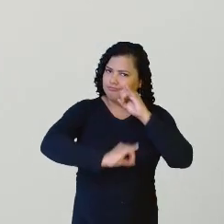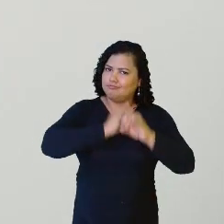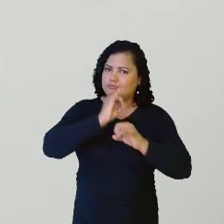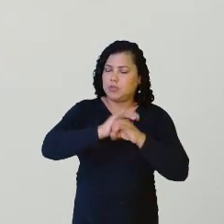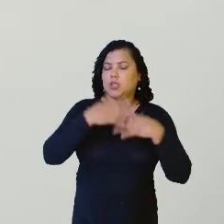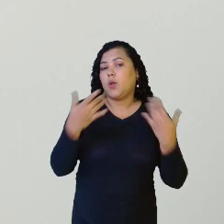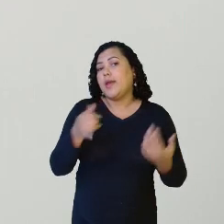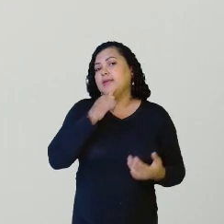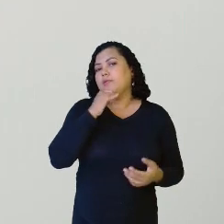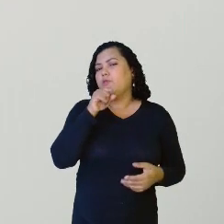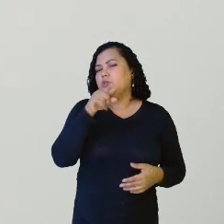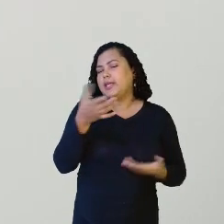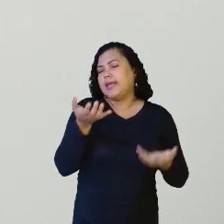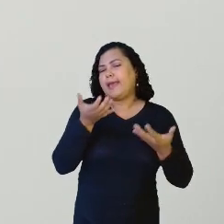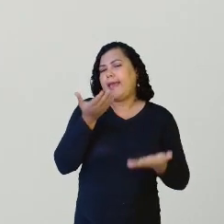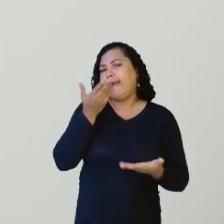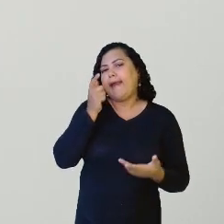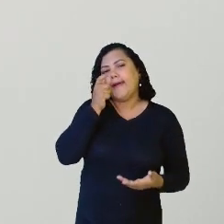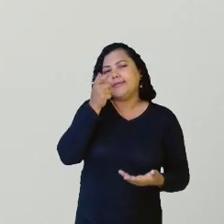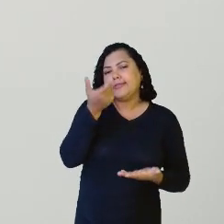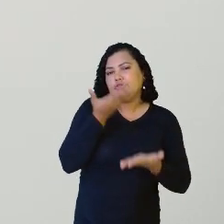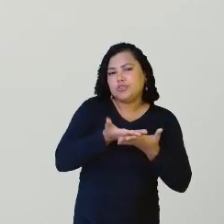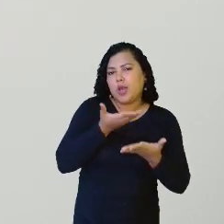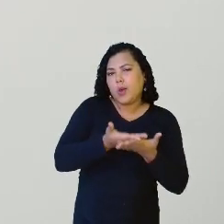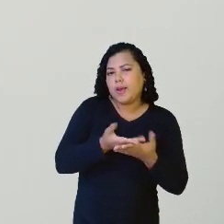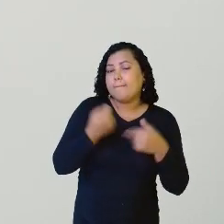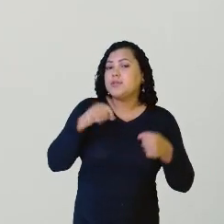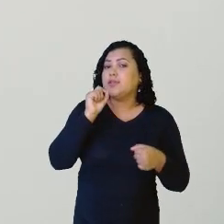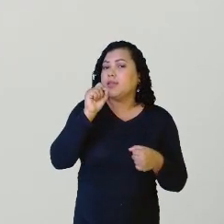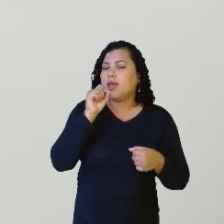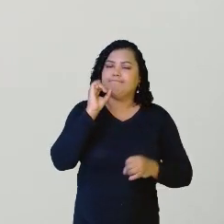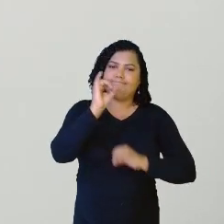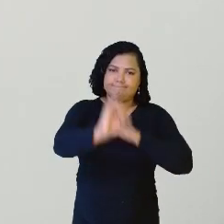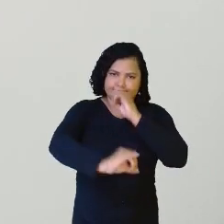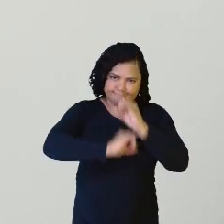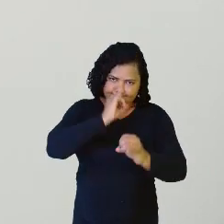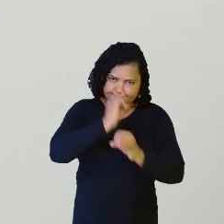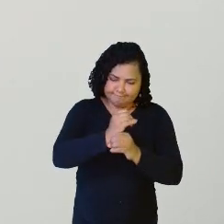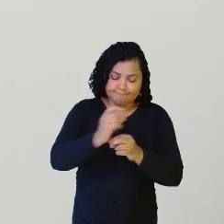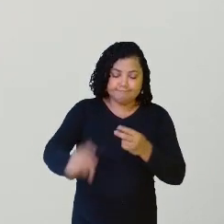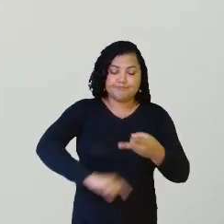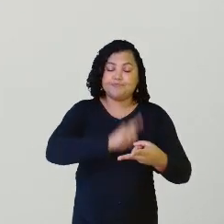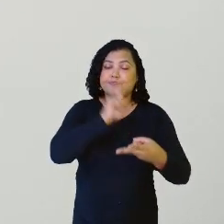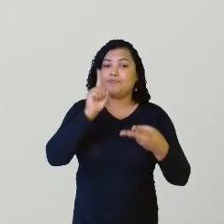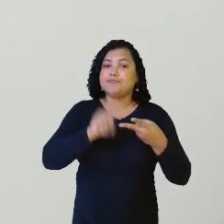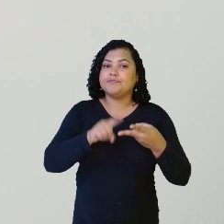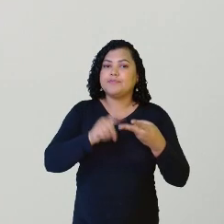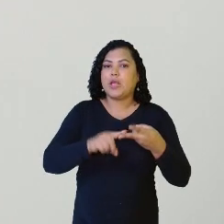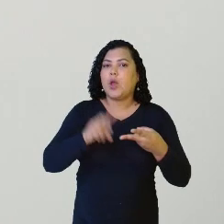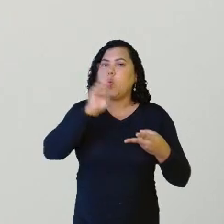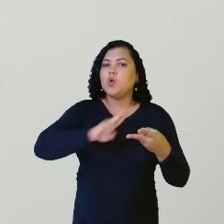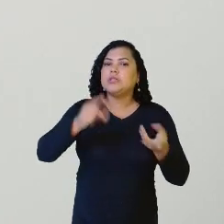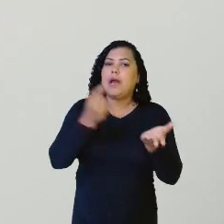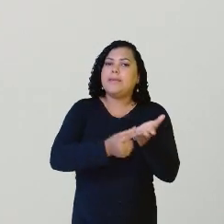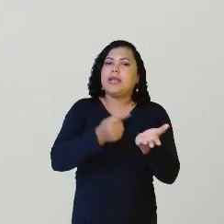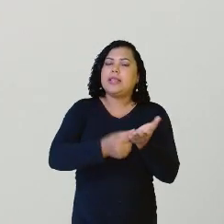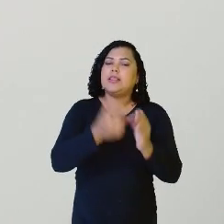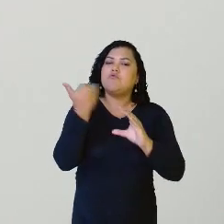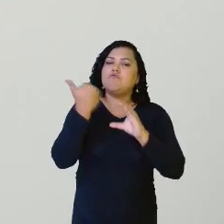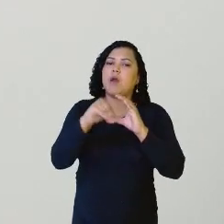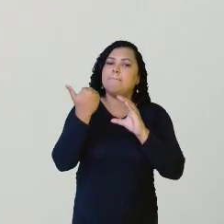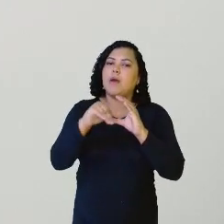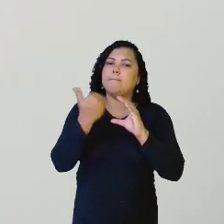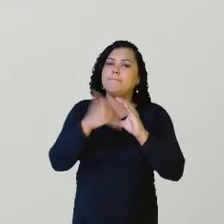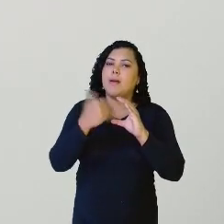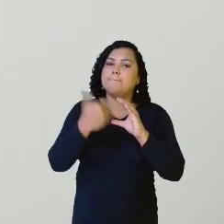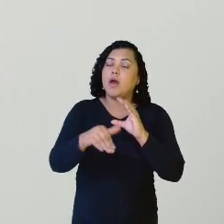assistir uma aula pelo smartphone, eu vou precisar de quê? Da internet. Para utilizar um aplicativo de mensagem, mandar uma mensagem